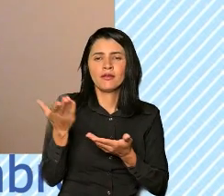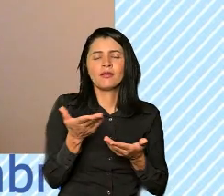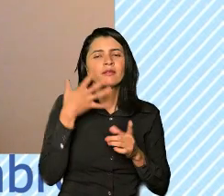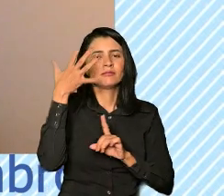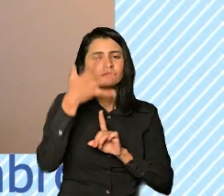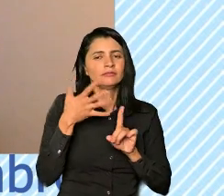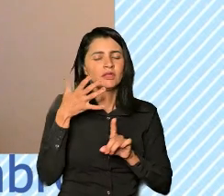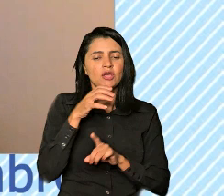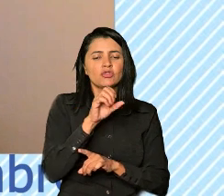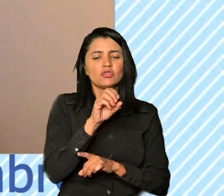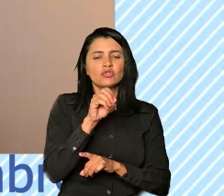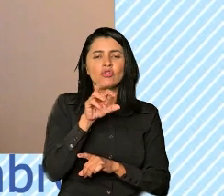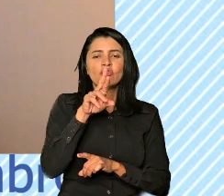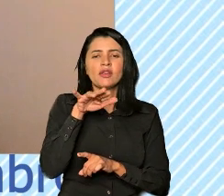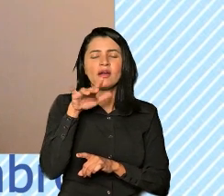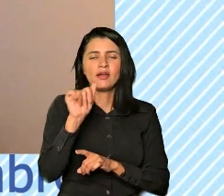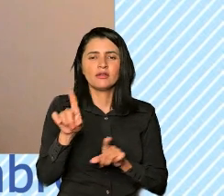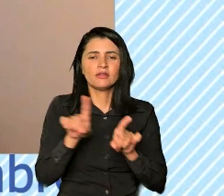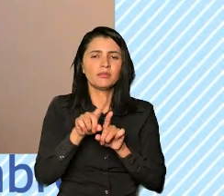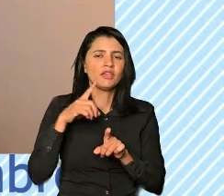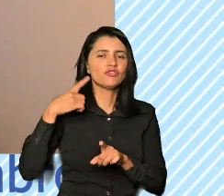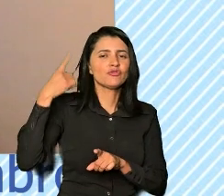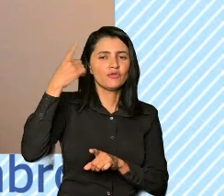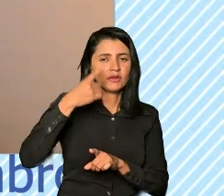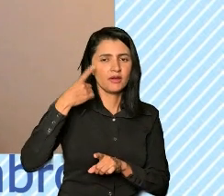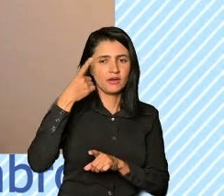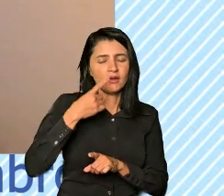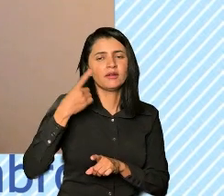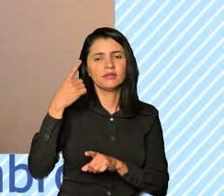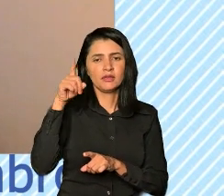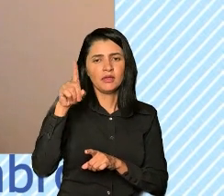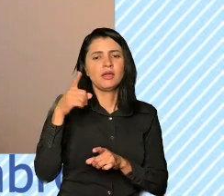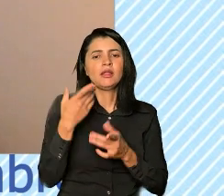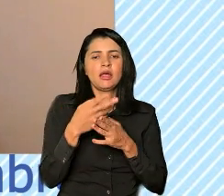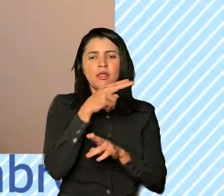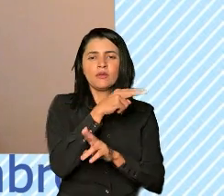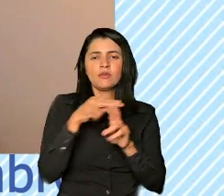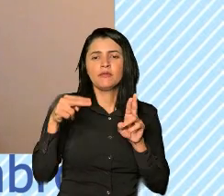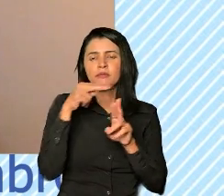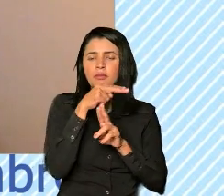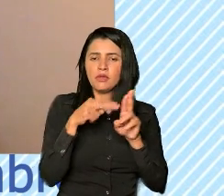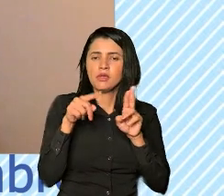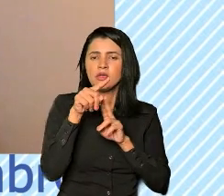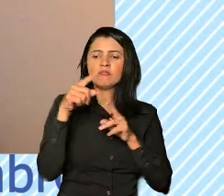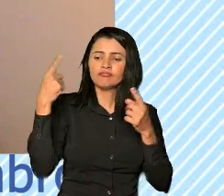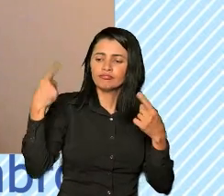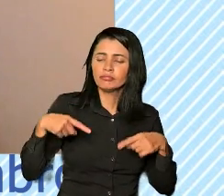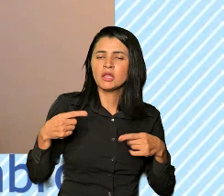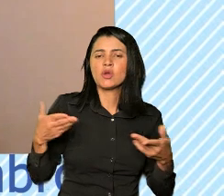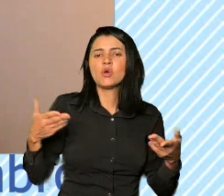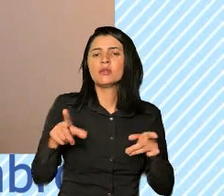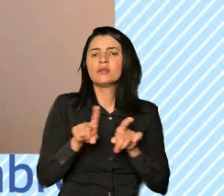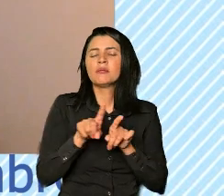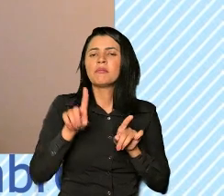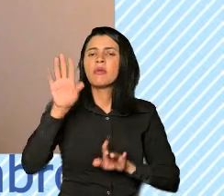Soraya Mendes, que é advogada e está na UNB, e está disputando agora